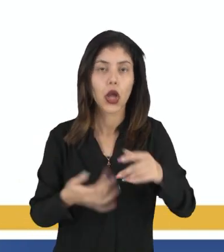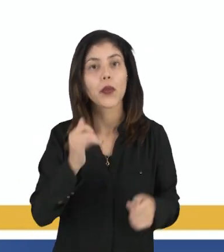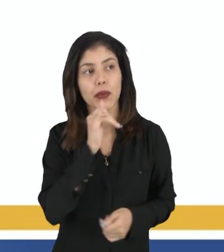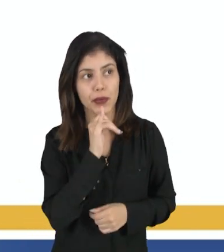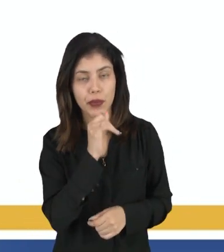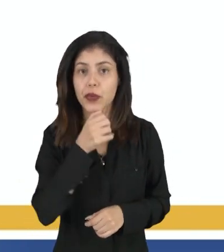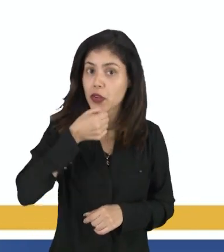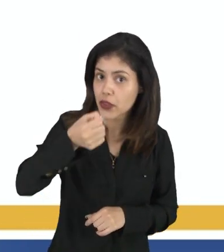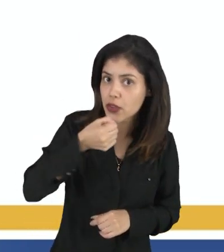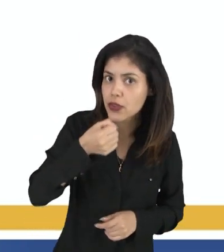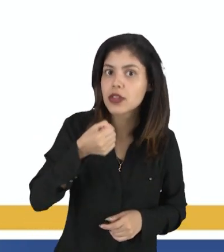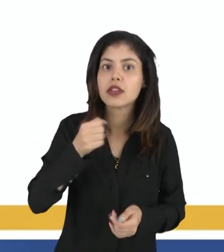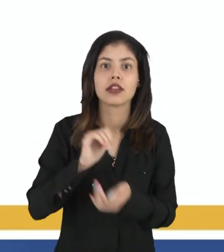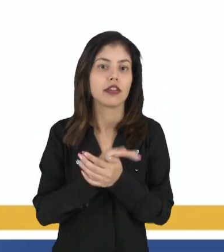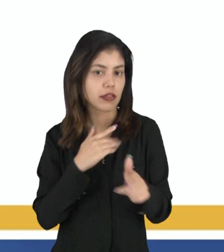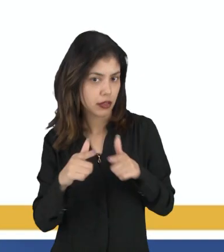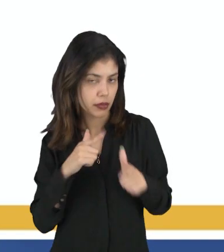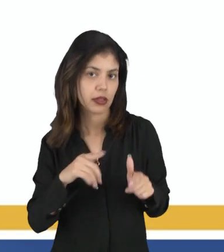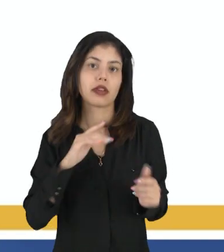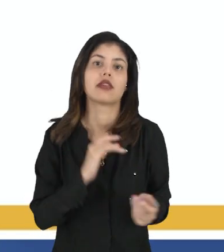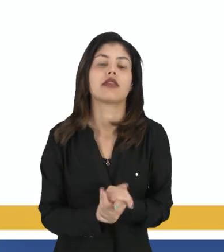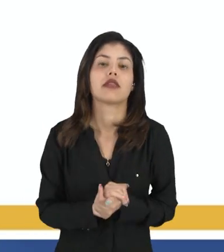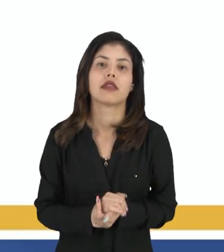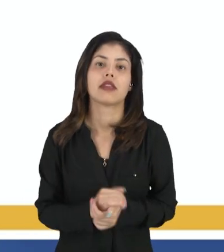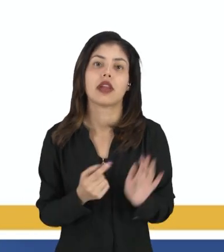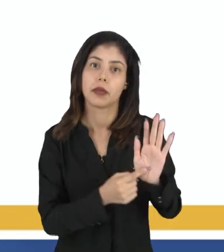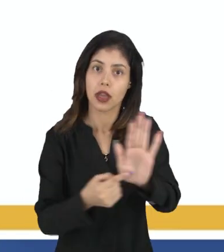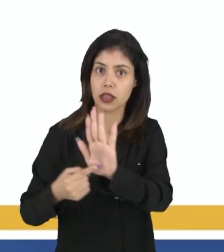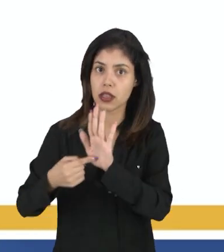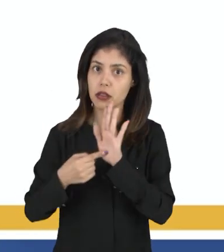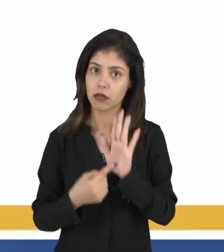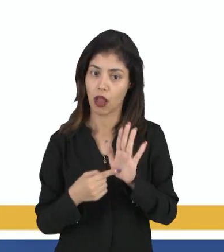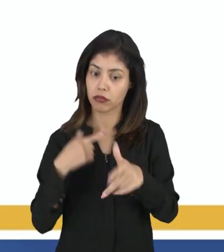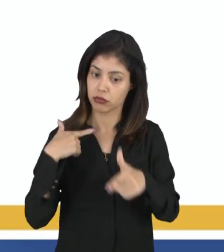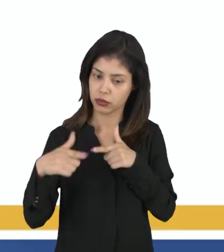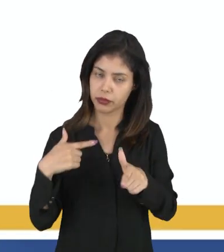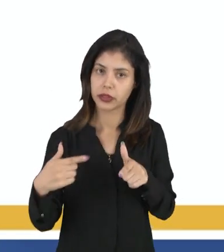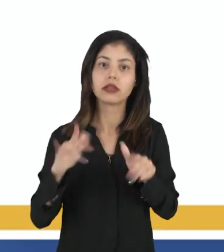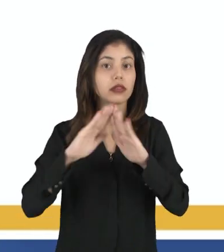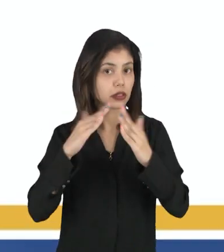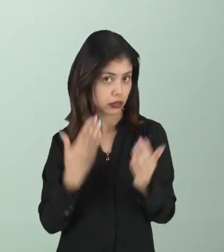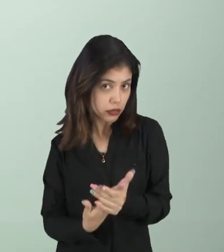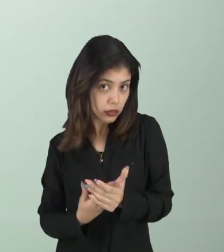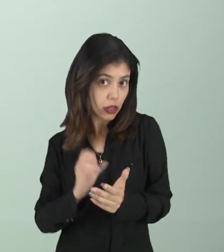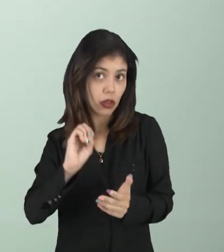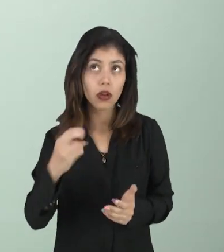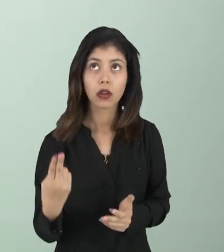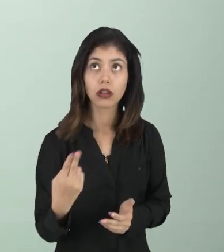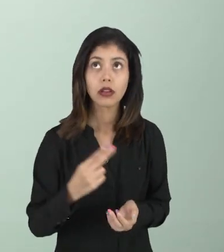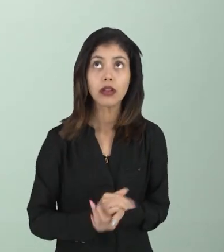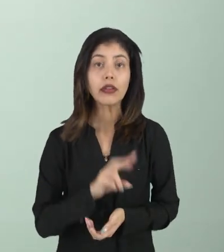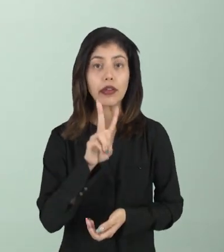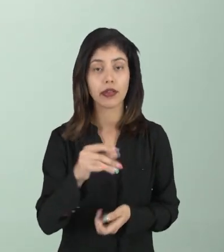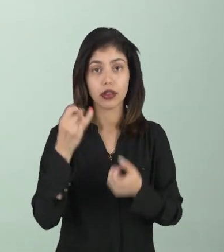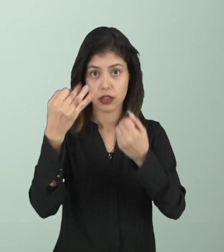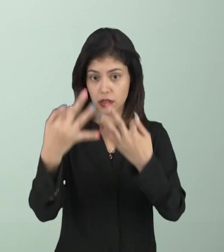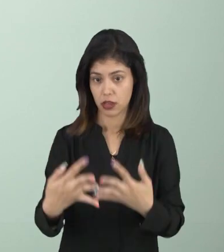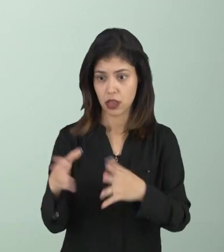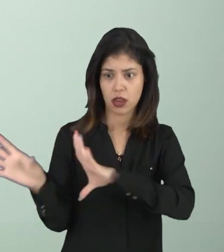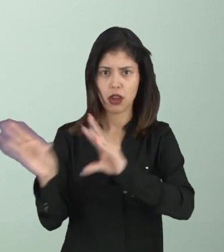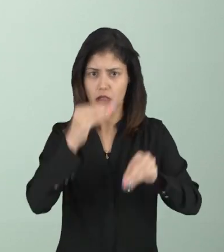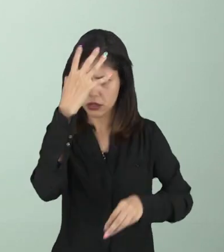de emprego, ou quando você vai apresentar um seminário na escola, ou quando você vai levar uma pauta séria